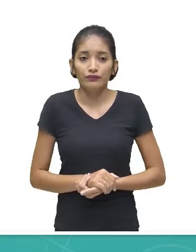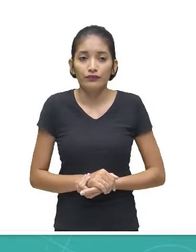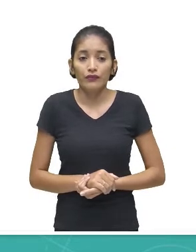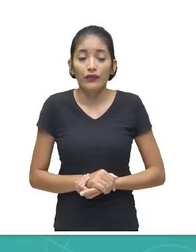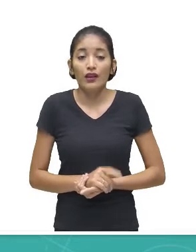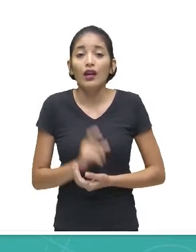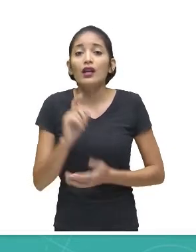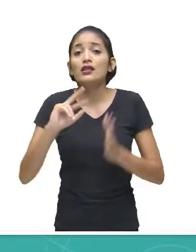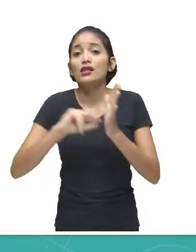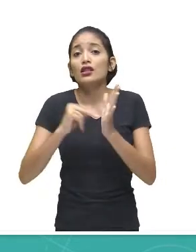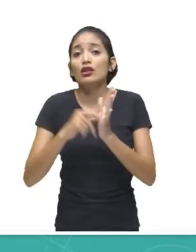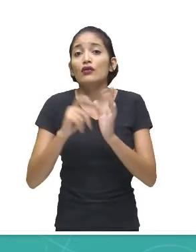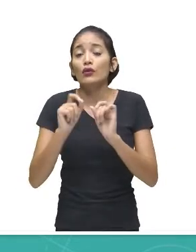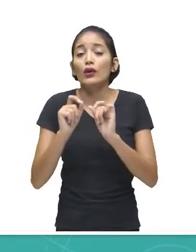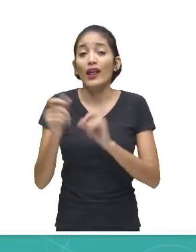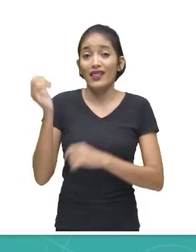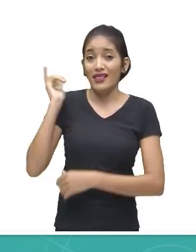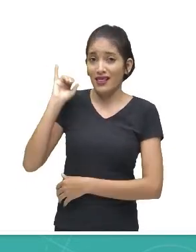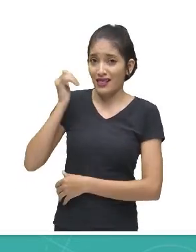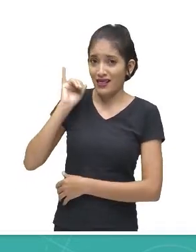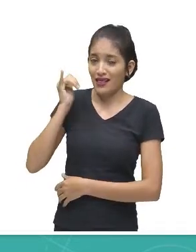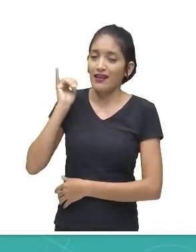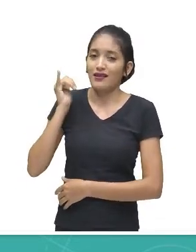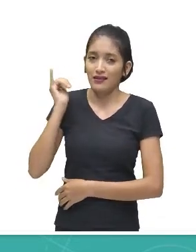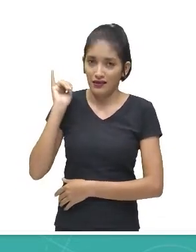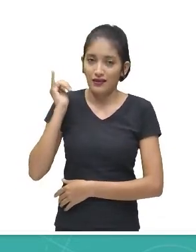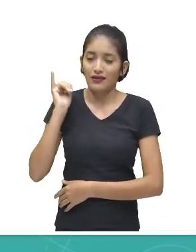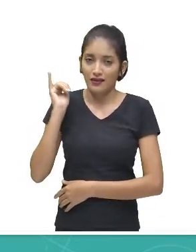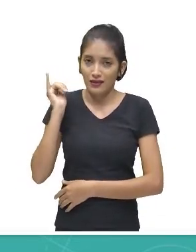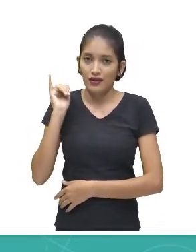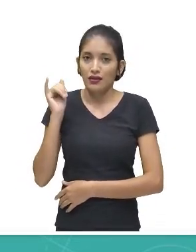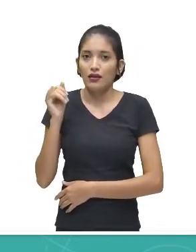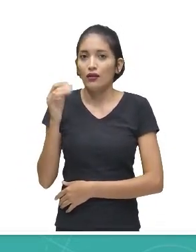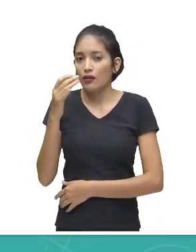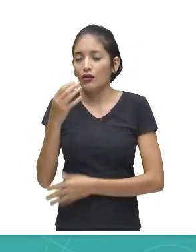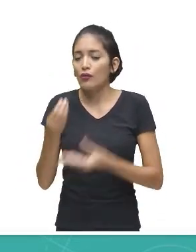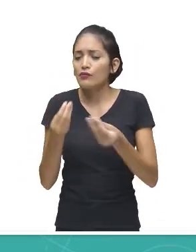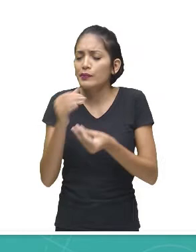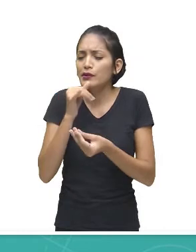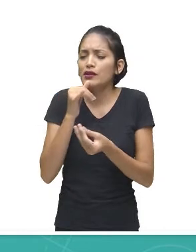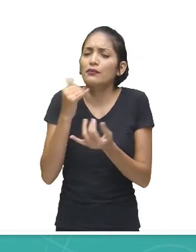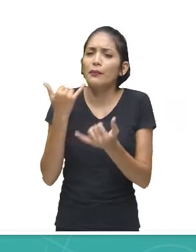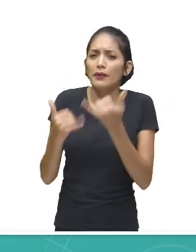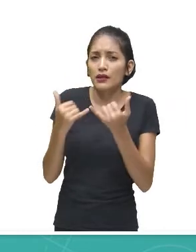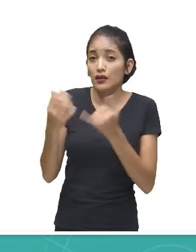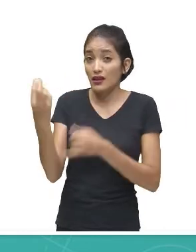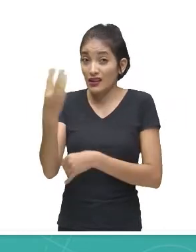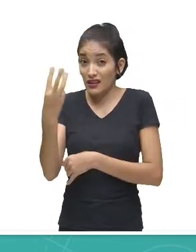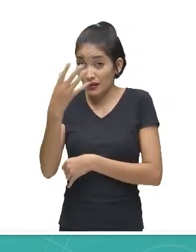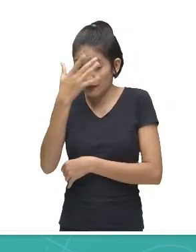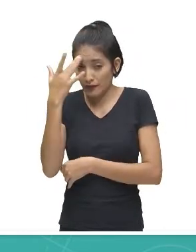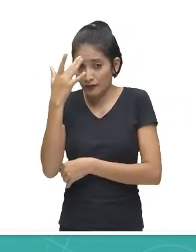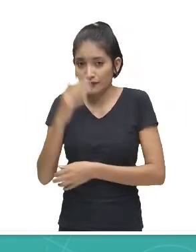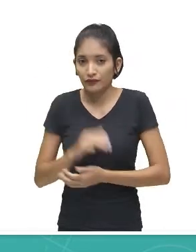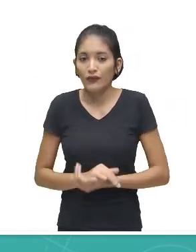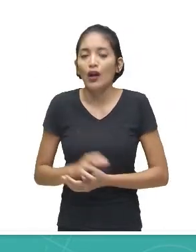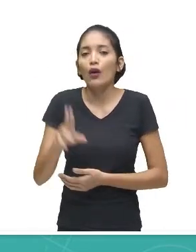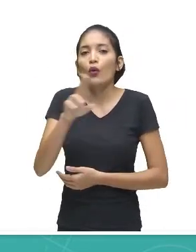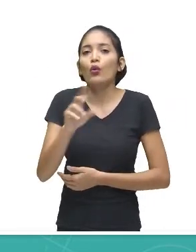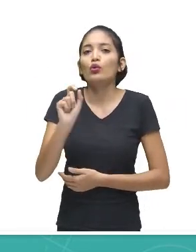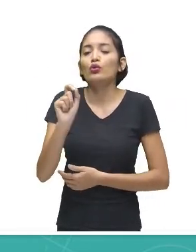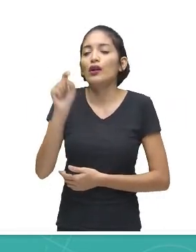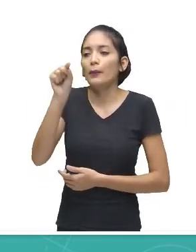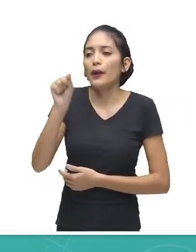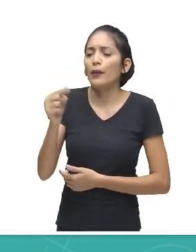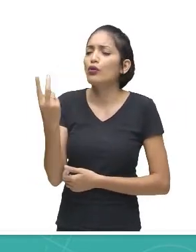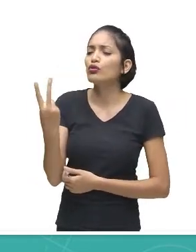narrador, tá? O narrador já em terceira pessoa. E aí ele utiliza o quê? 2 pontos. O que